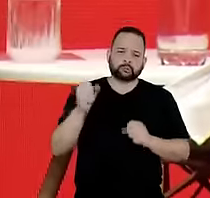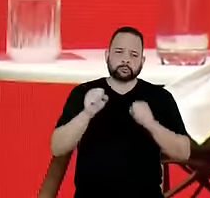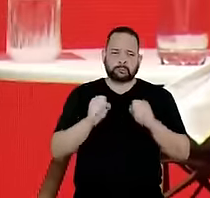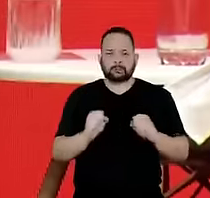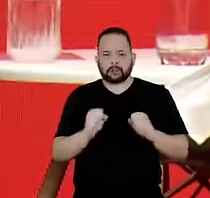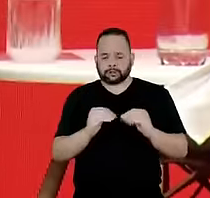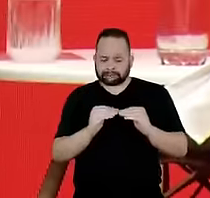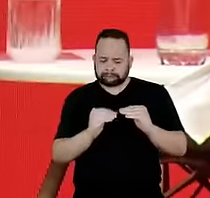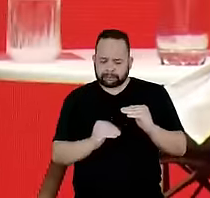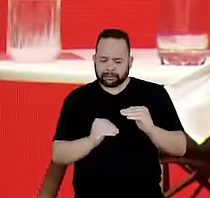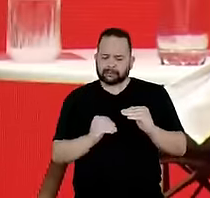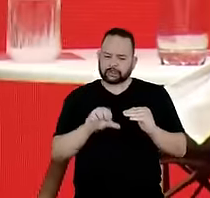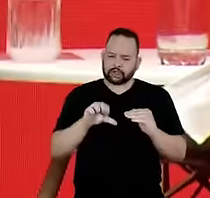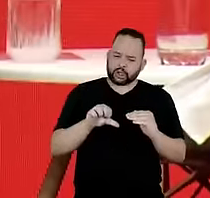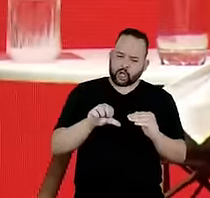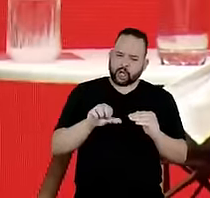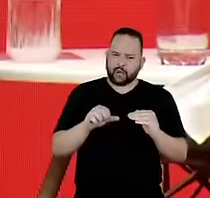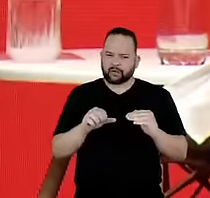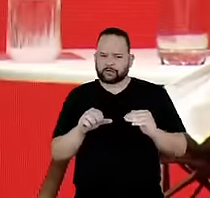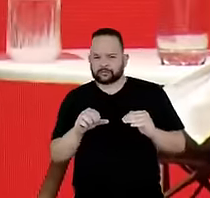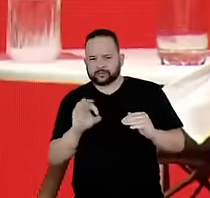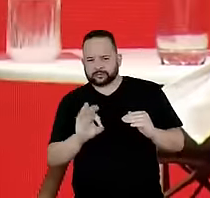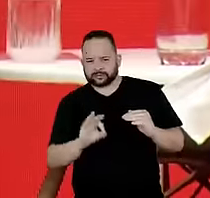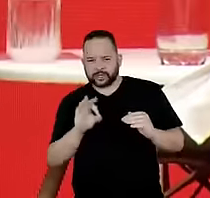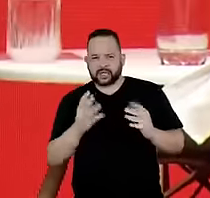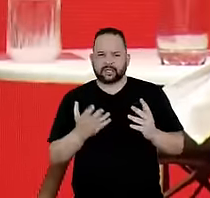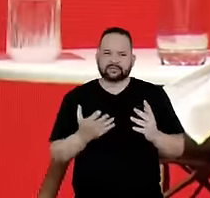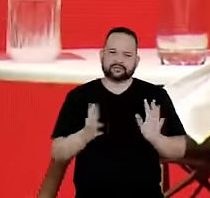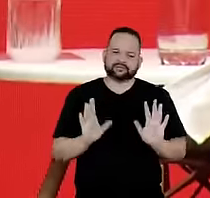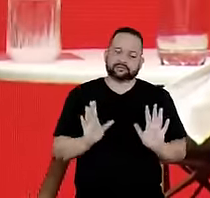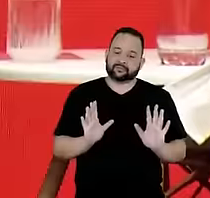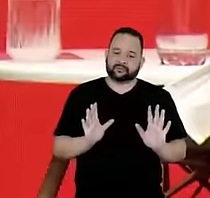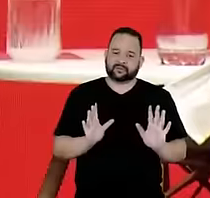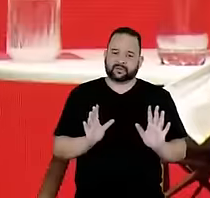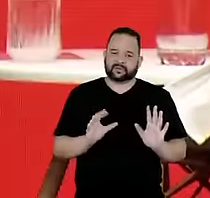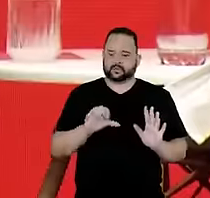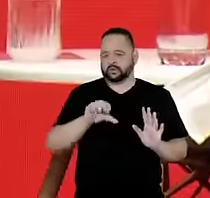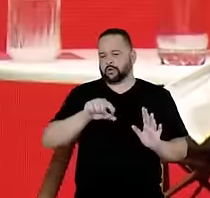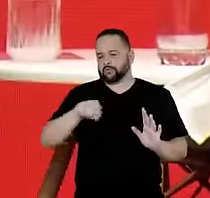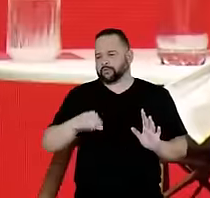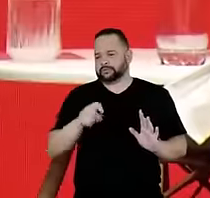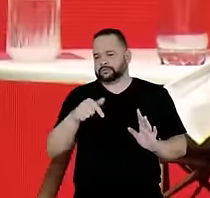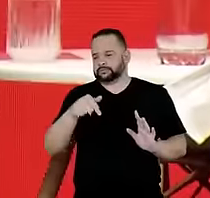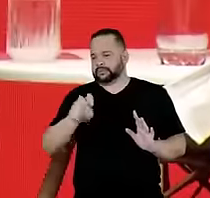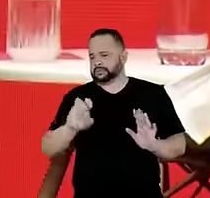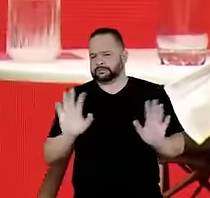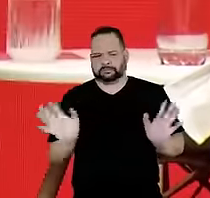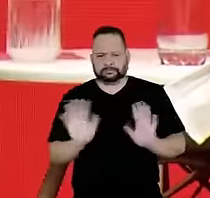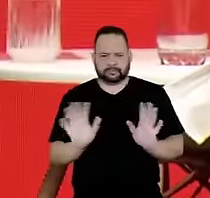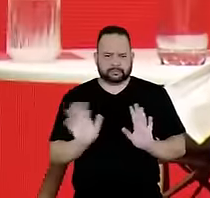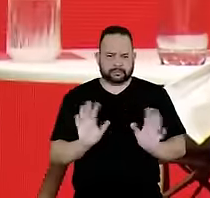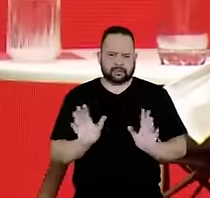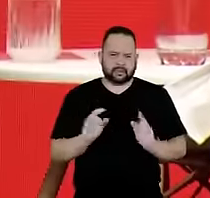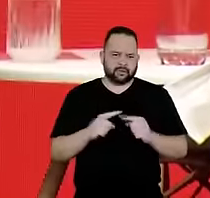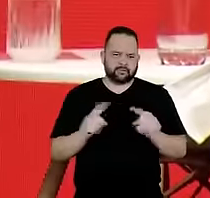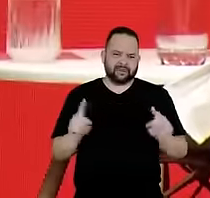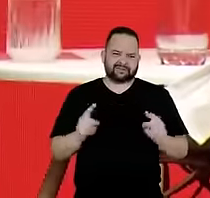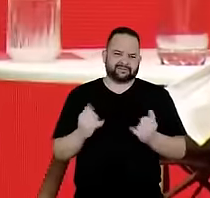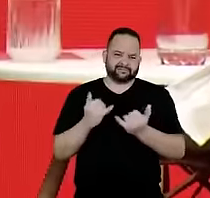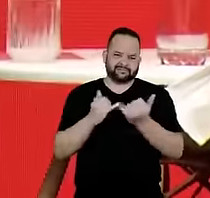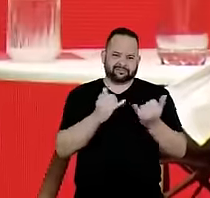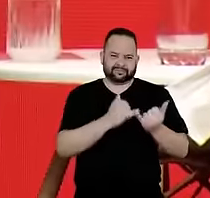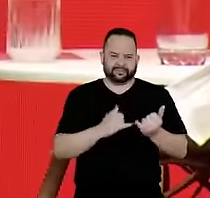repente o banco cal vai gostar de printar lá um número sei lá 975 que seja mas ordem de grandeza é a mesma coisa né quando a gente olha o wildd da